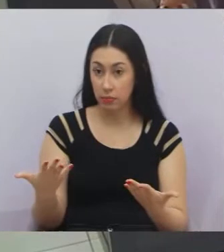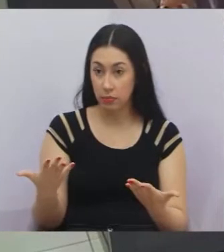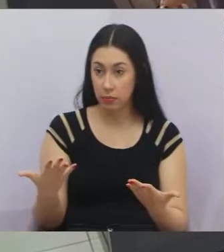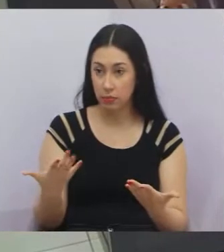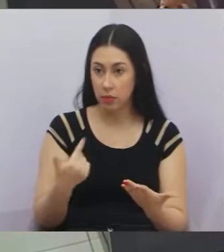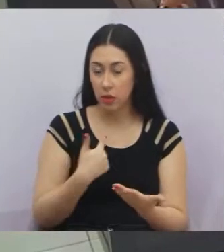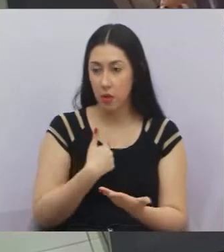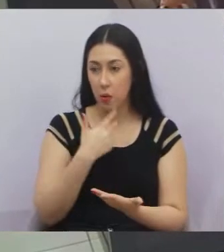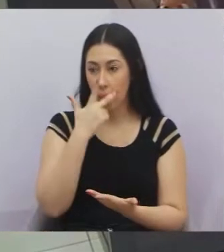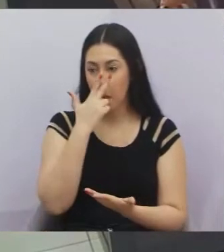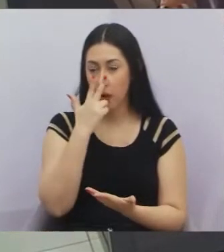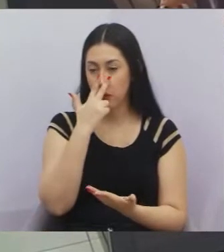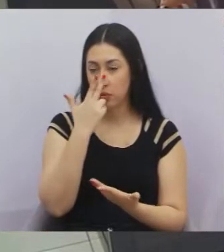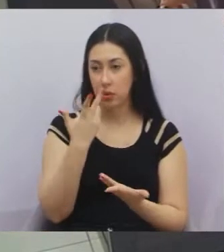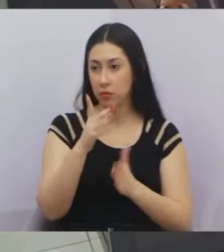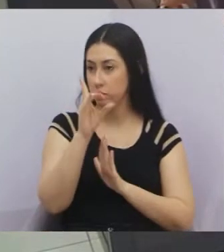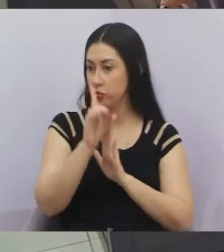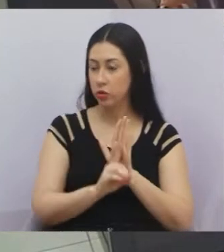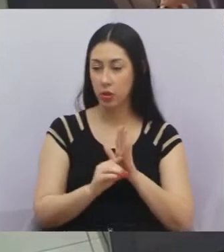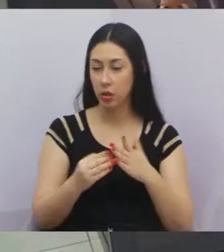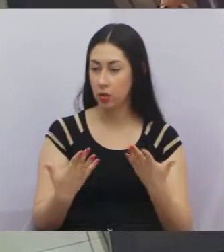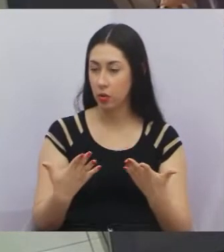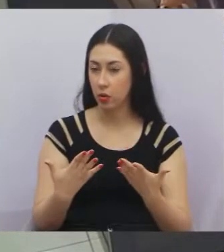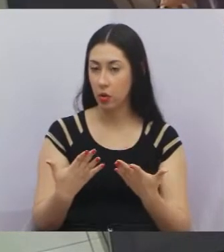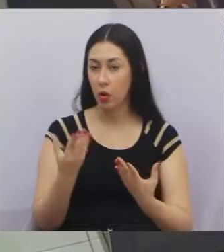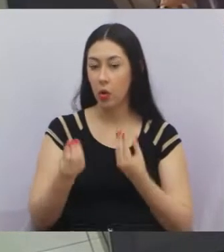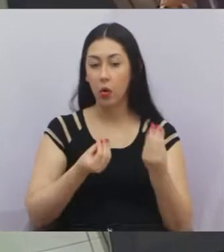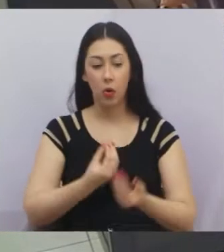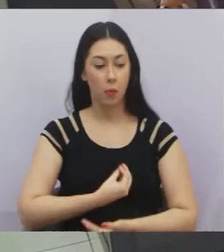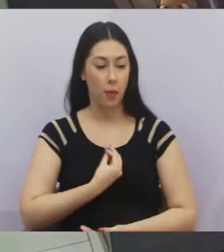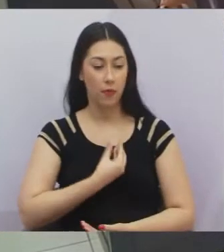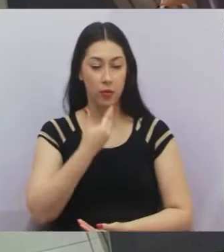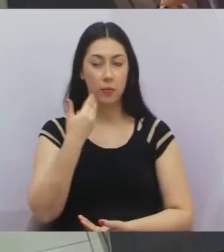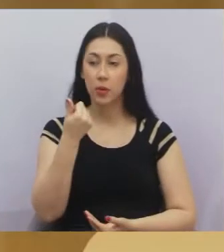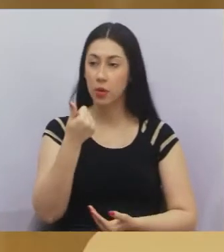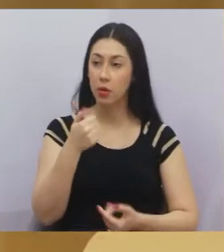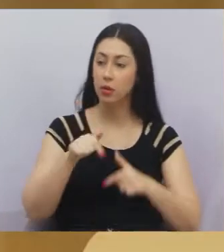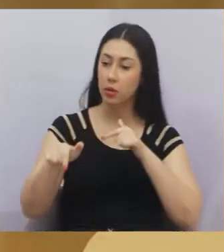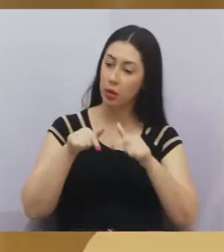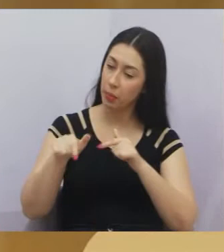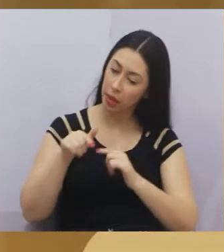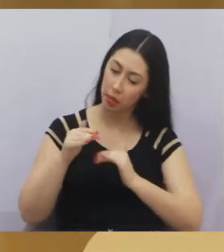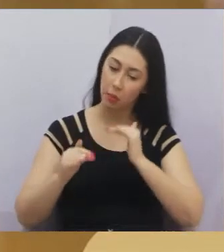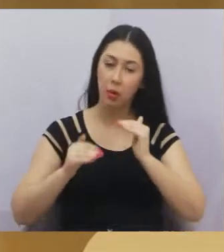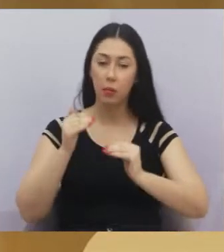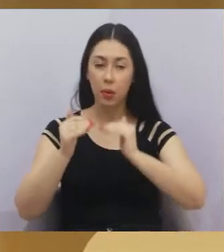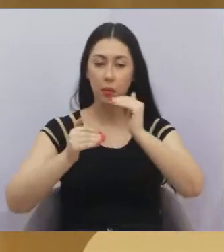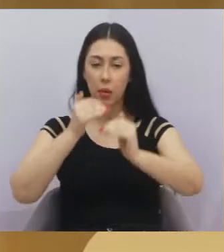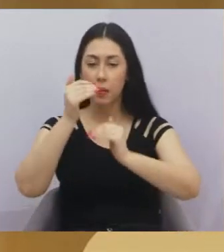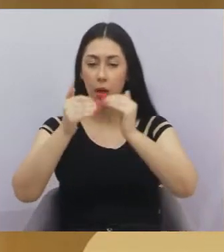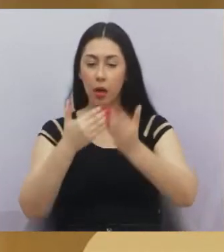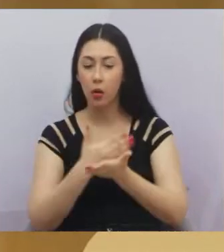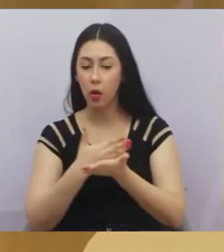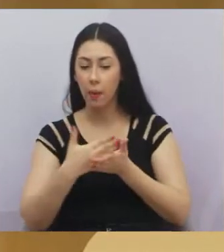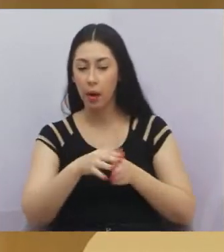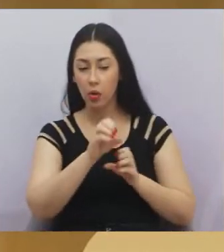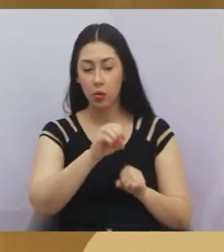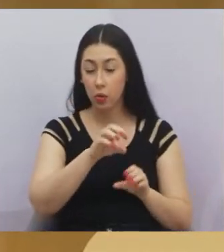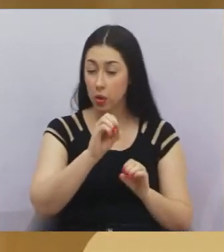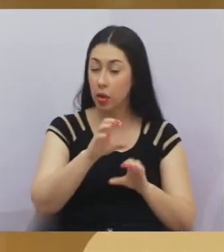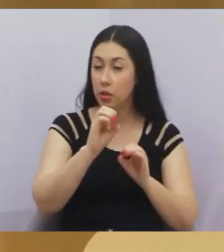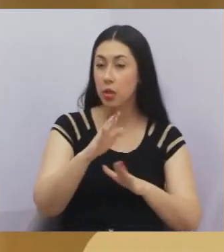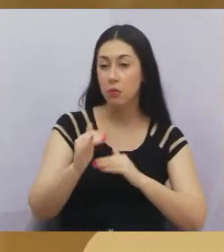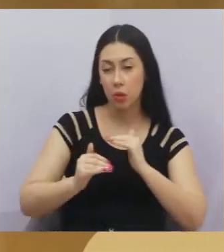para mim é algo cíclico, você melhora a vida com os melhores empregos, as pessoas vão poder dar uma educação para os filhos, isso daí a